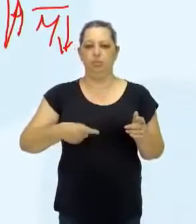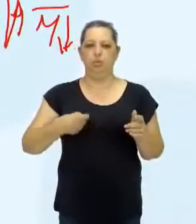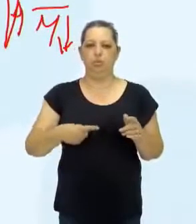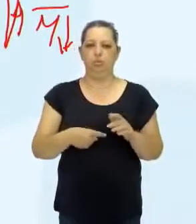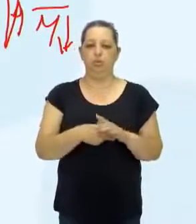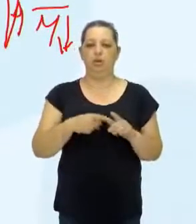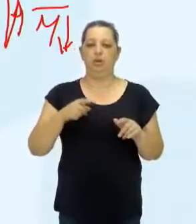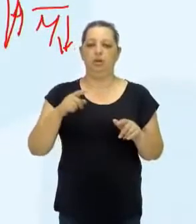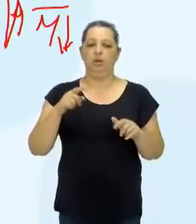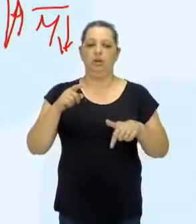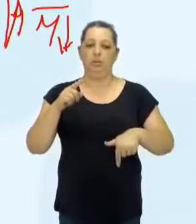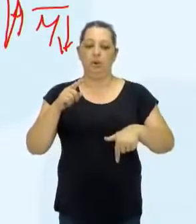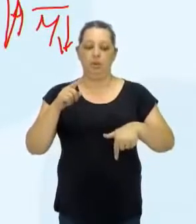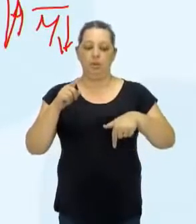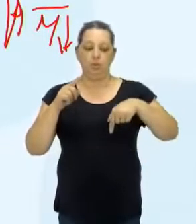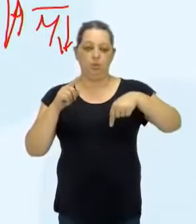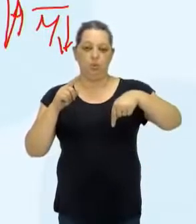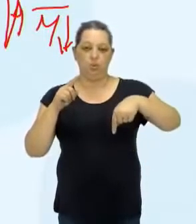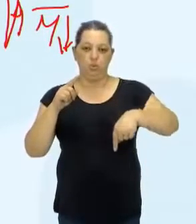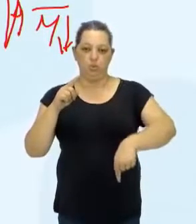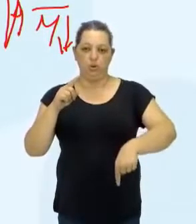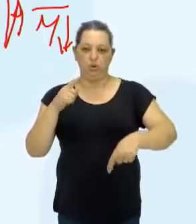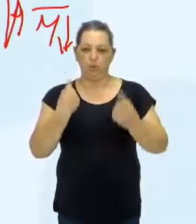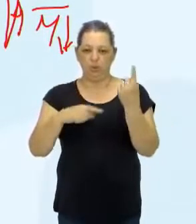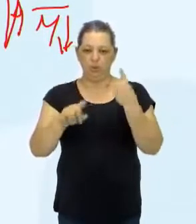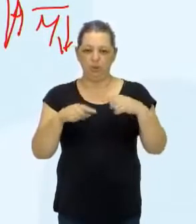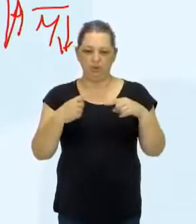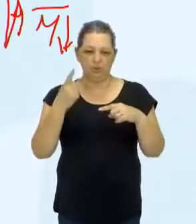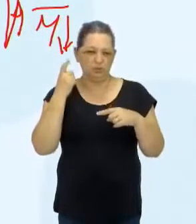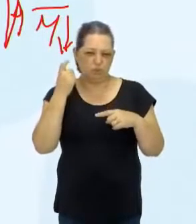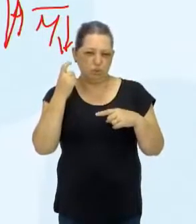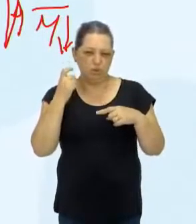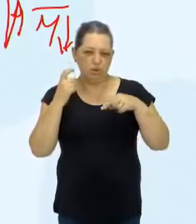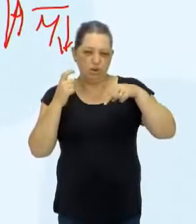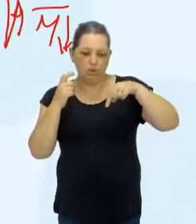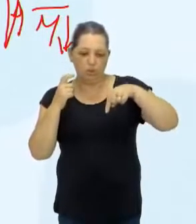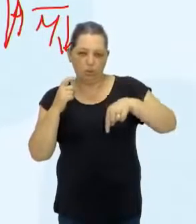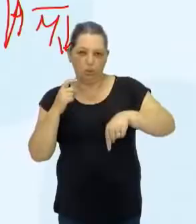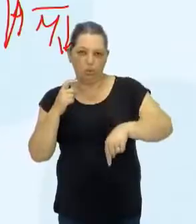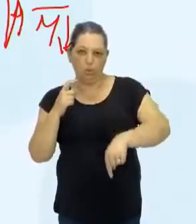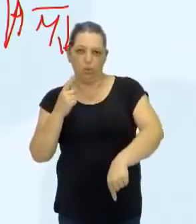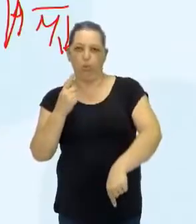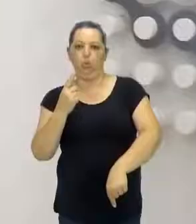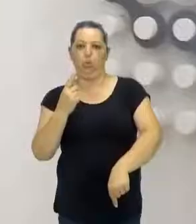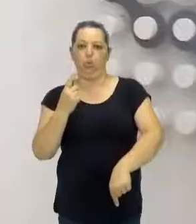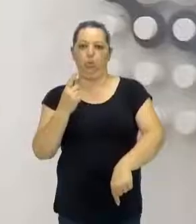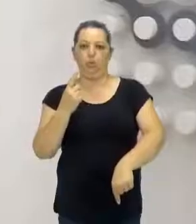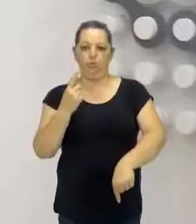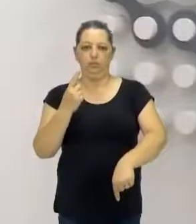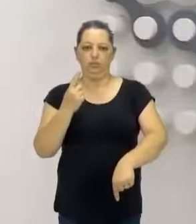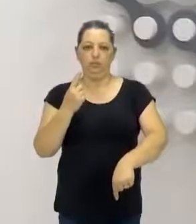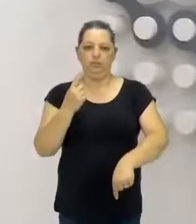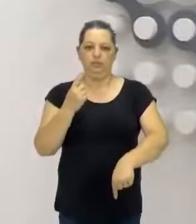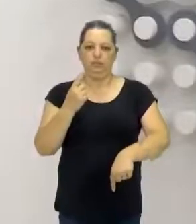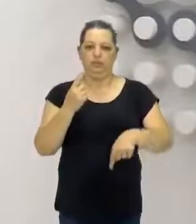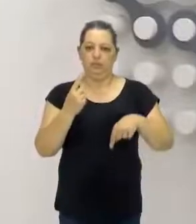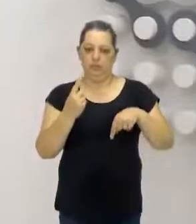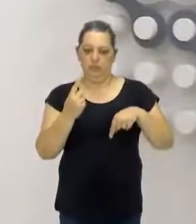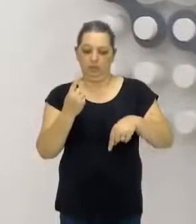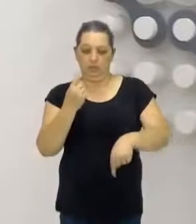a frequência vai ser menor. Frequência menor seria um som mais pro grave, né? Cadê? Isso, tá